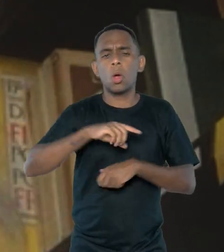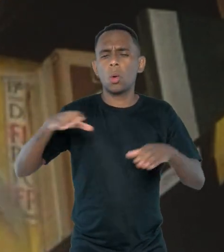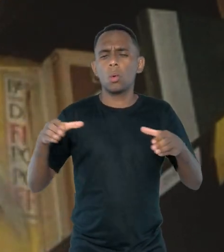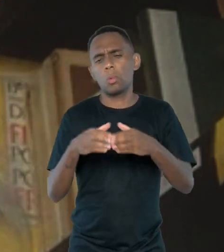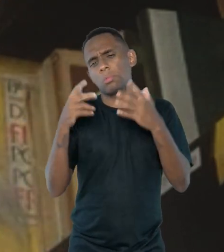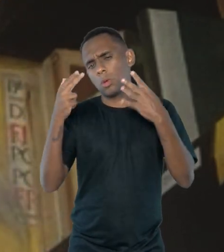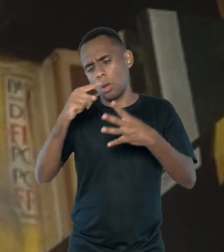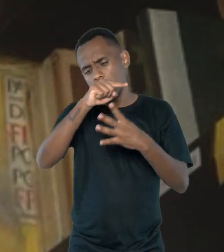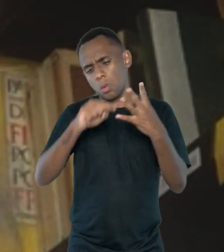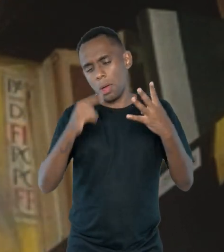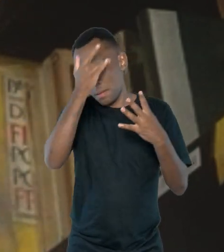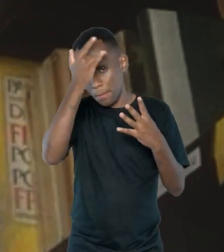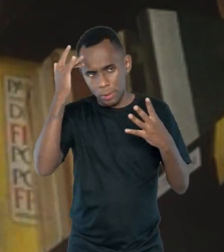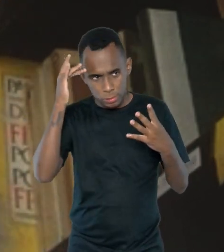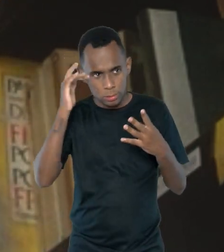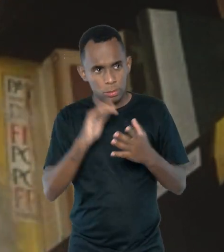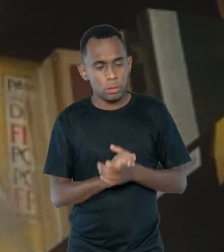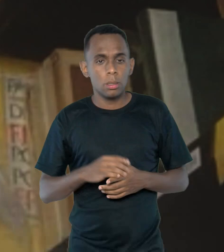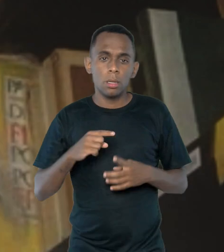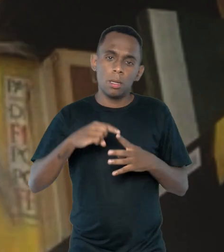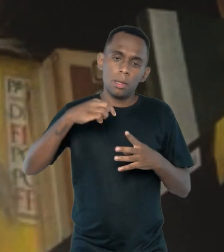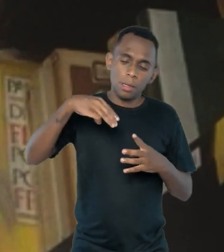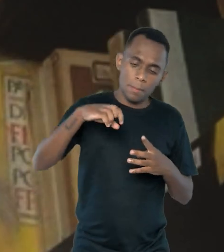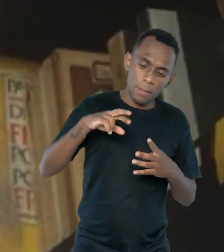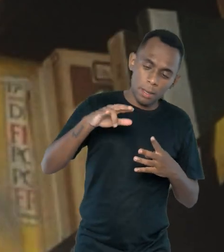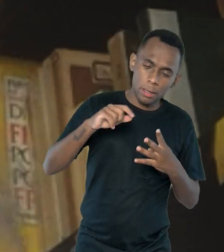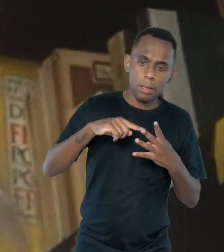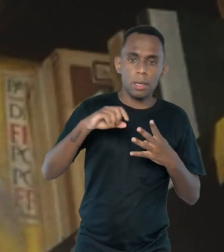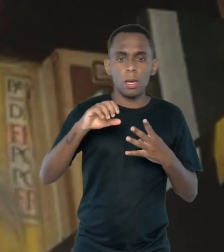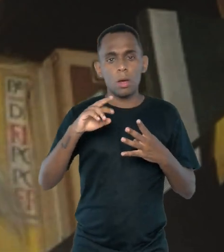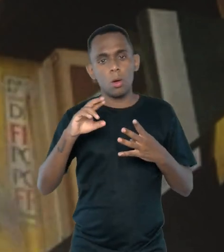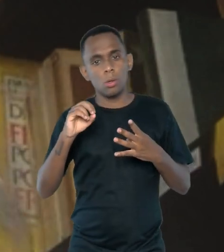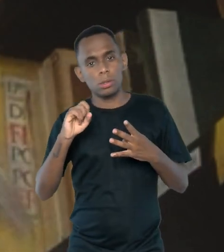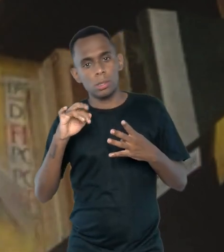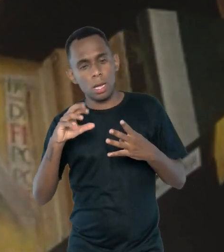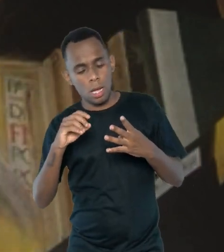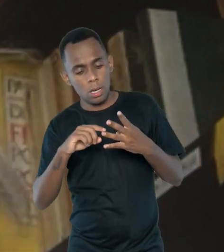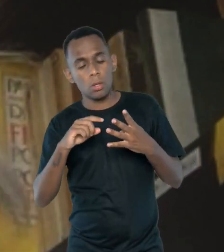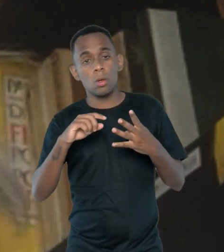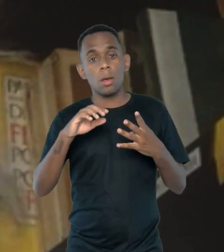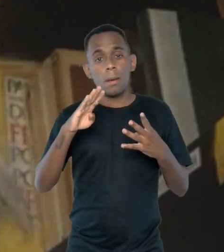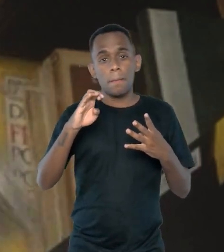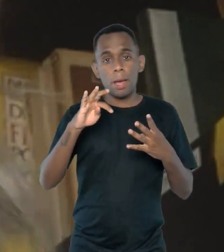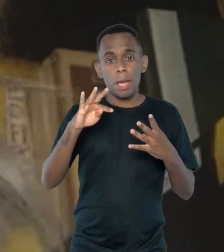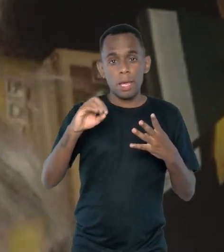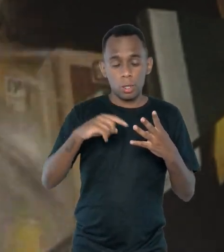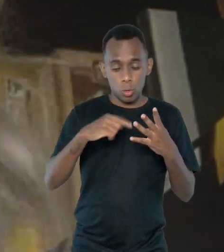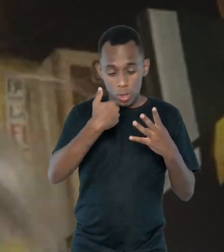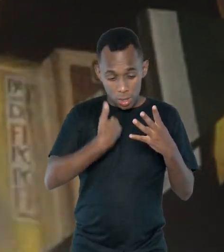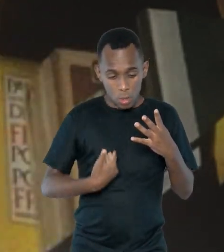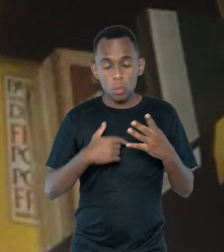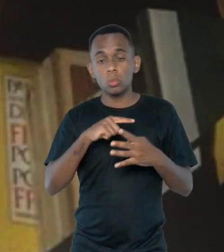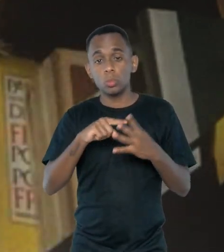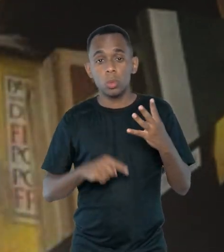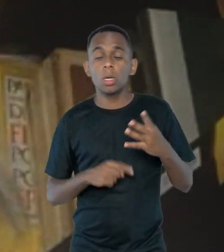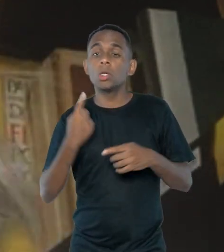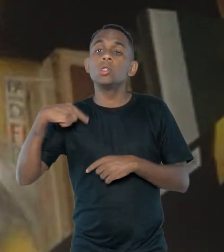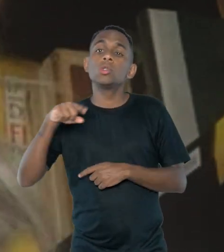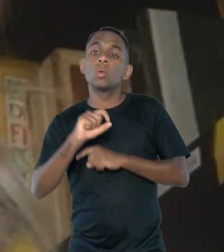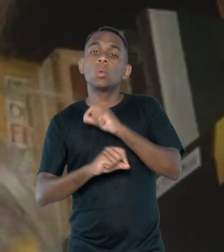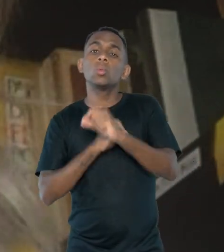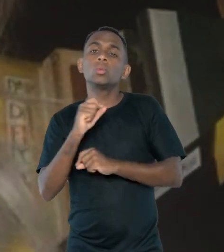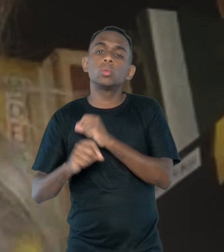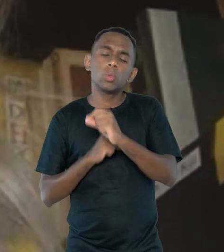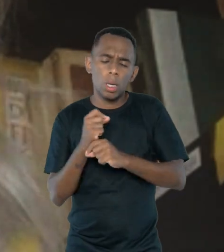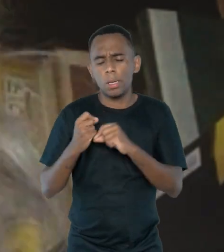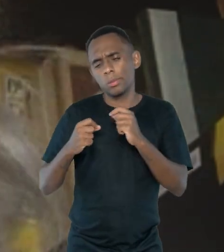grupo. A Mariângela Paulino, a Rosário Starling, o Barreto e eu. E nós fizemos uma obra para